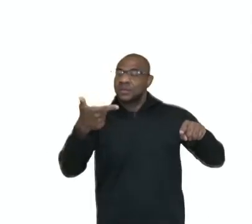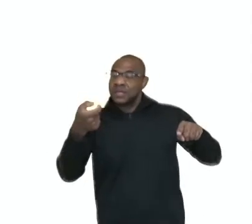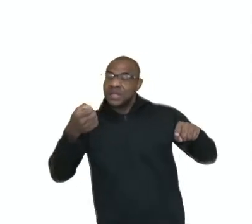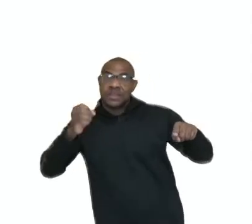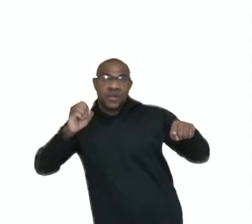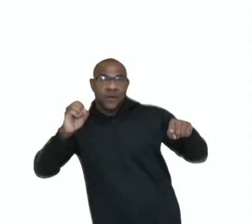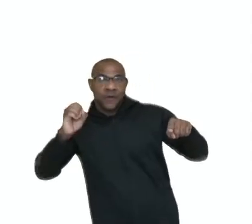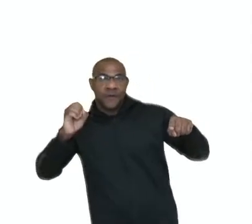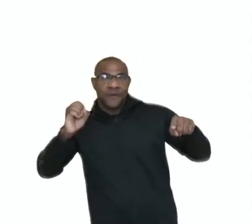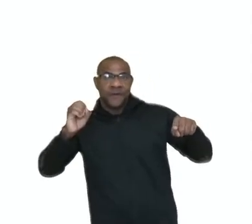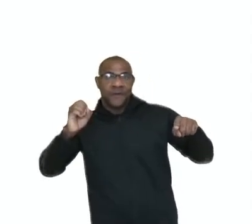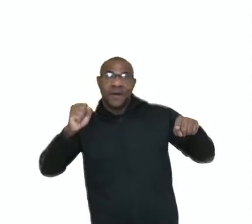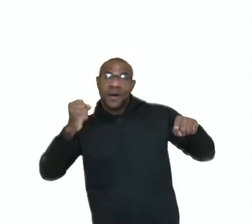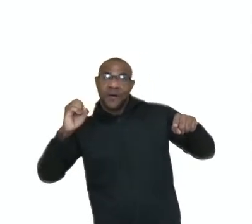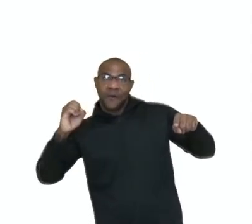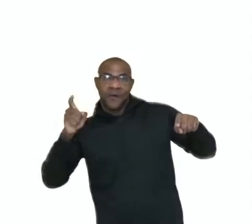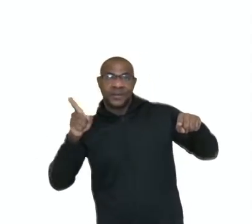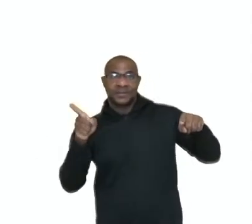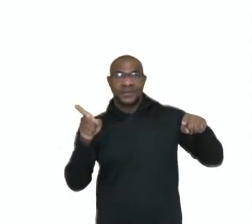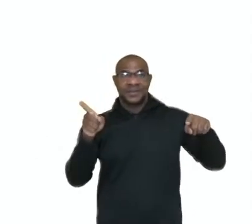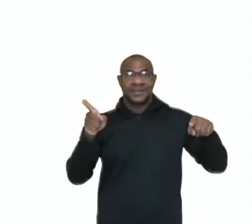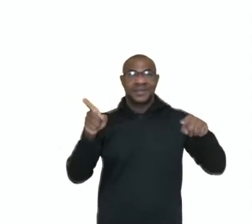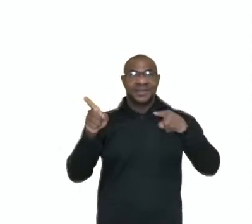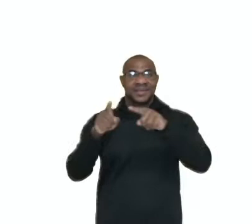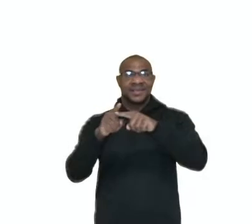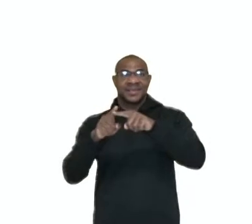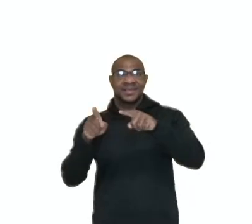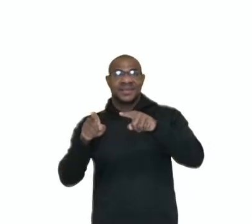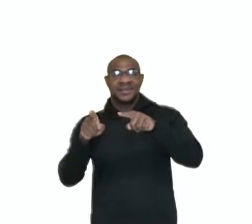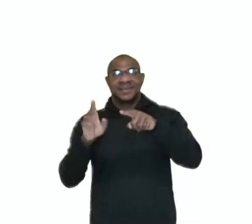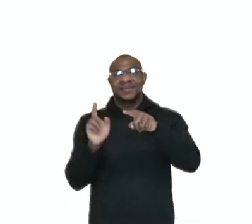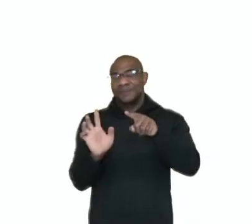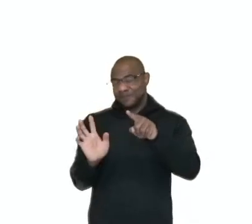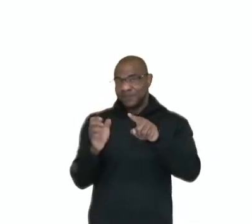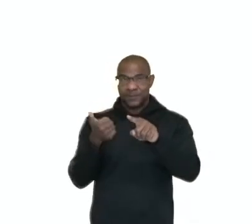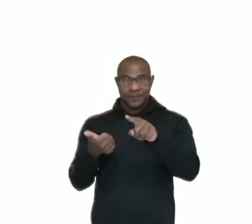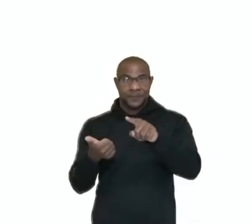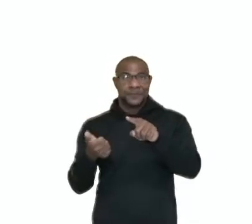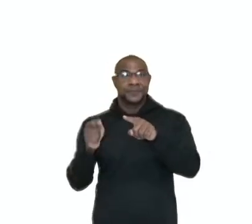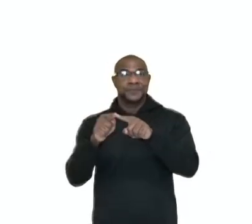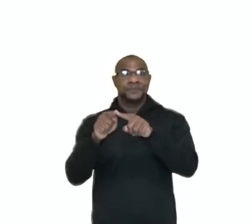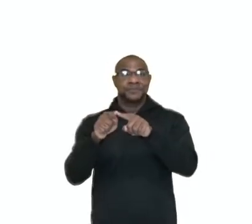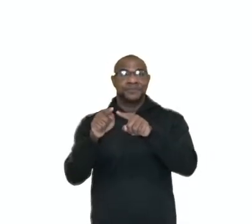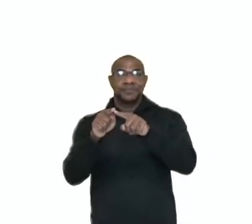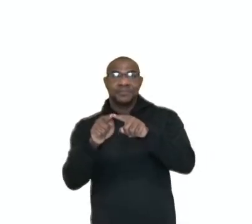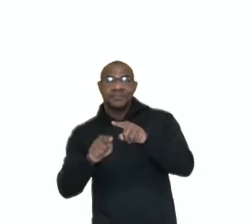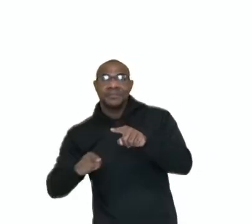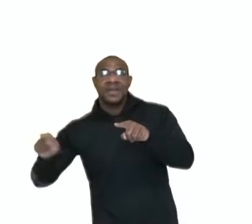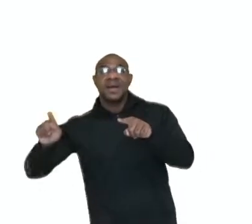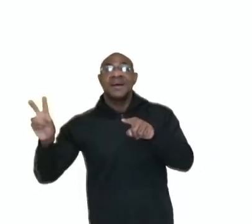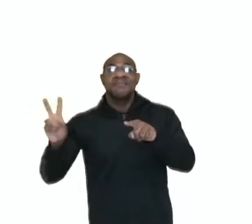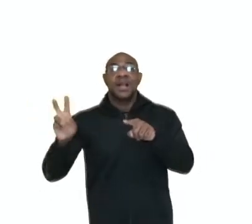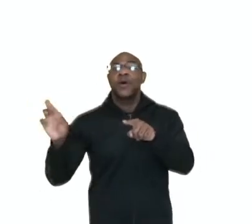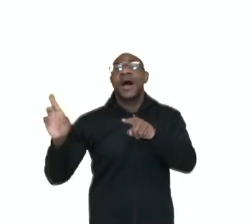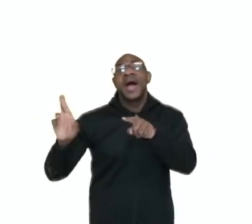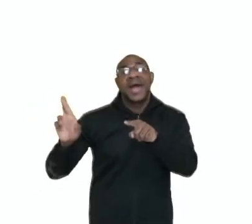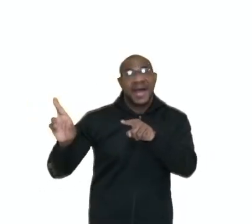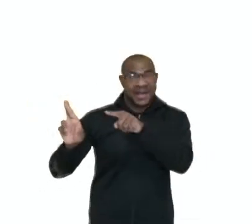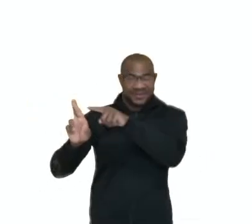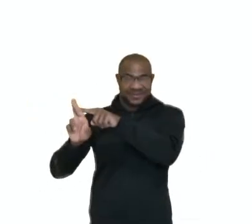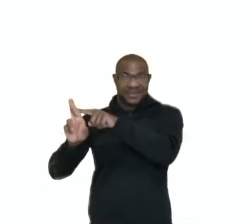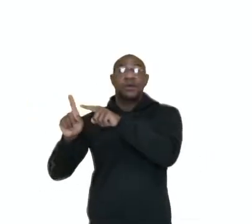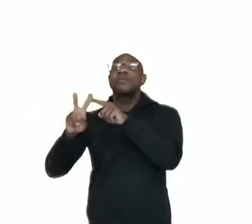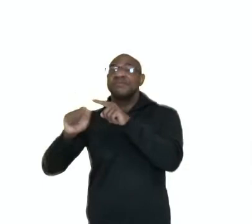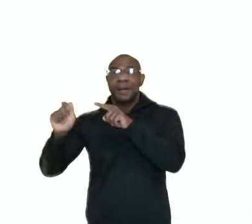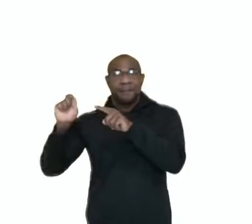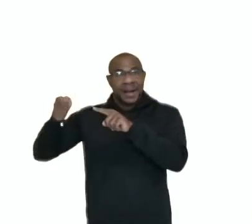5,208. Então, uma vez, porque é 1 litro, 5,208, ok? Valor em reais, P, aquilo que eu vou